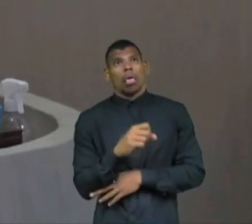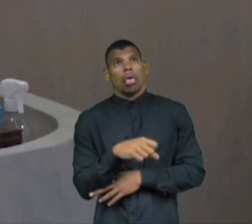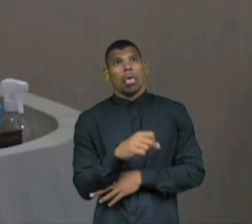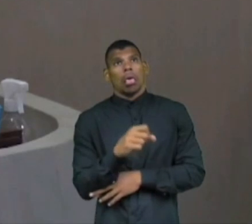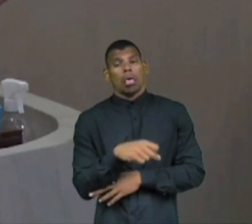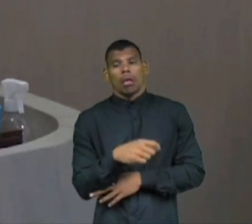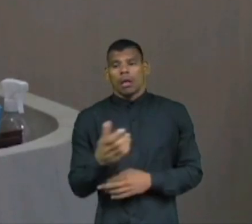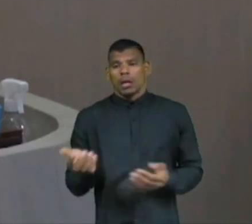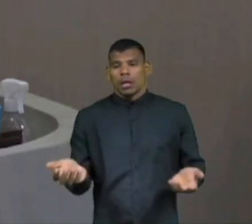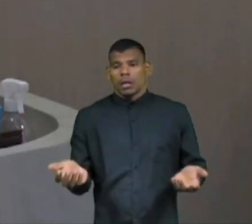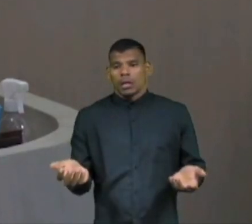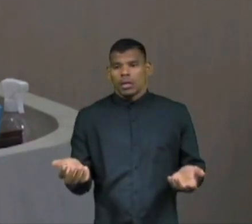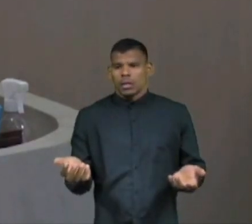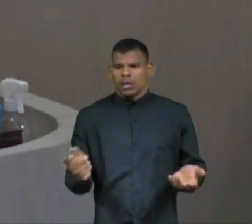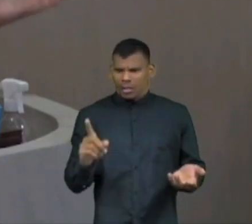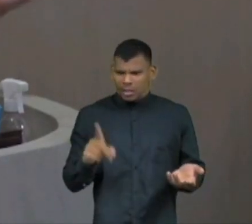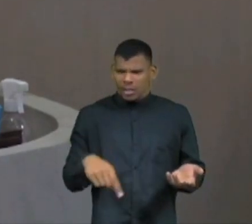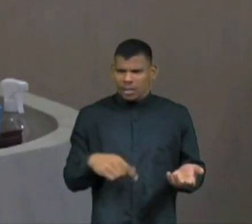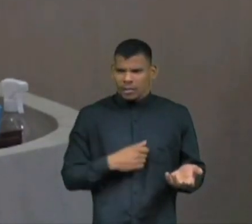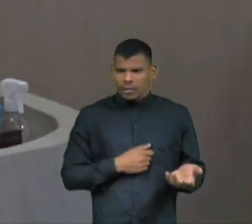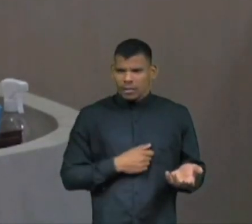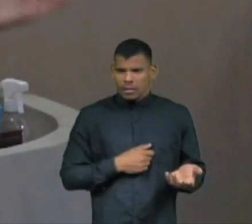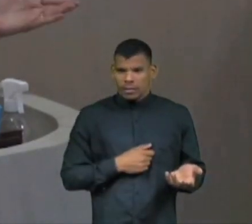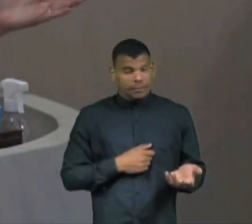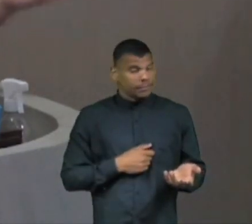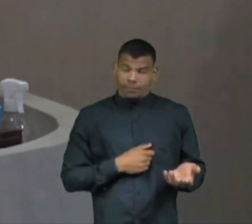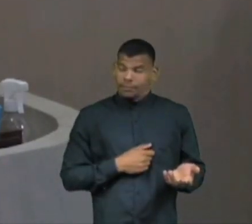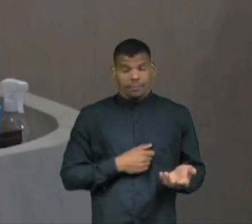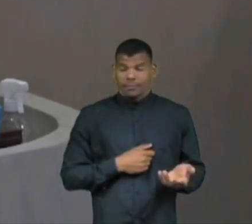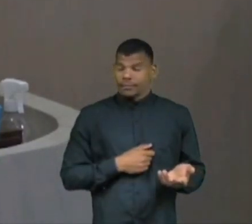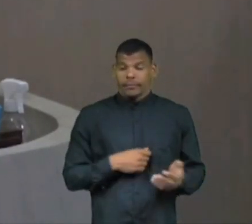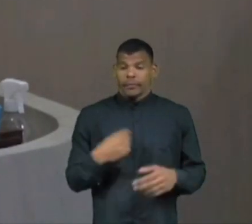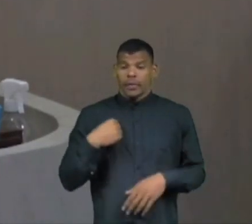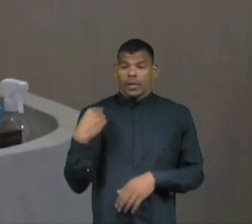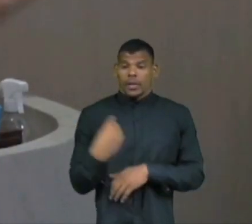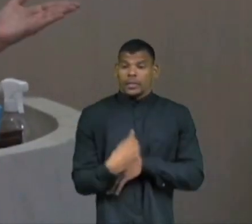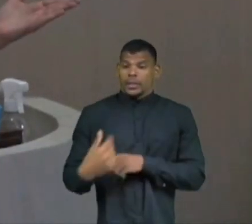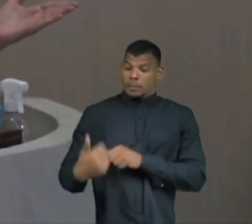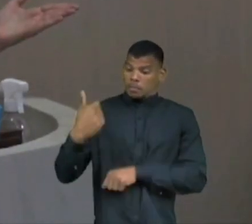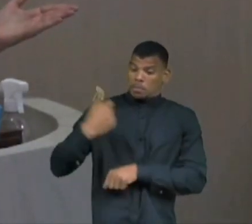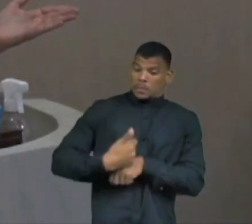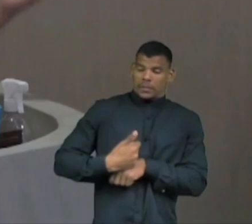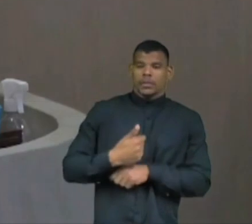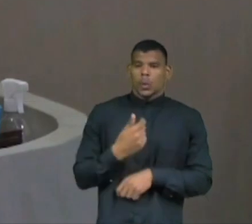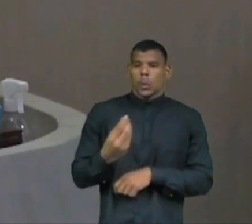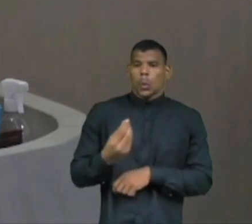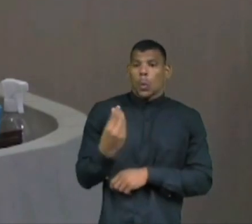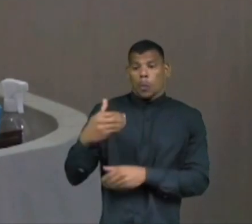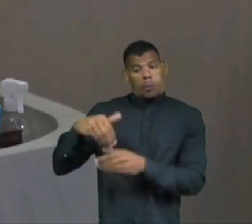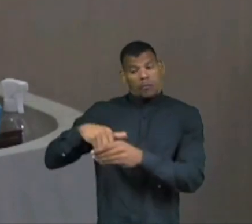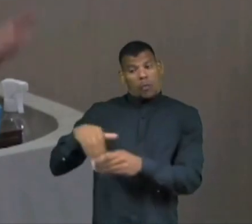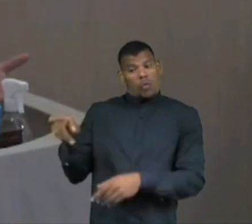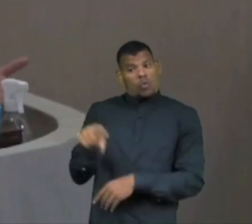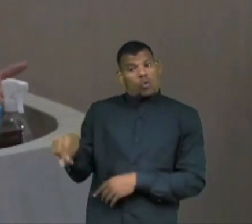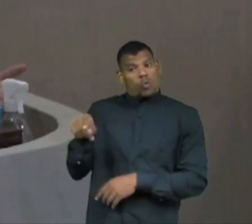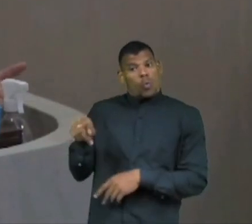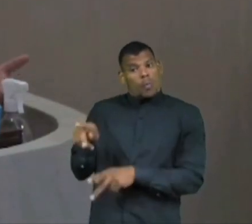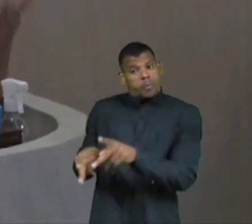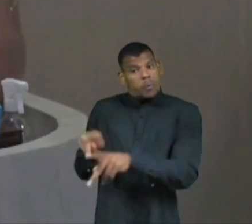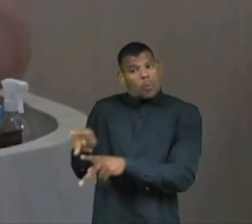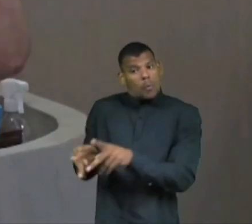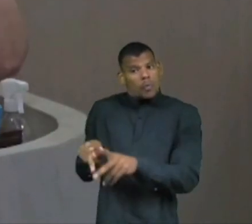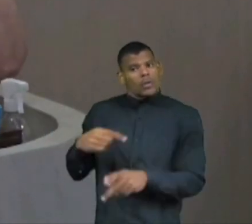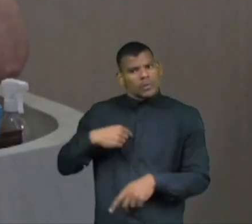pelo povo com a obrigação de votar de forma lúcida, com os pés no